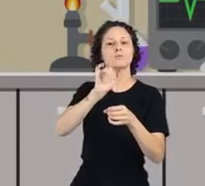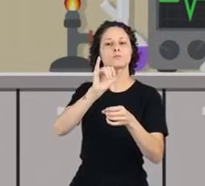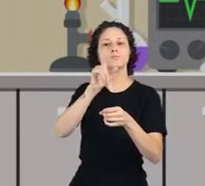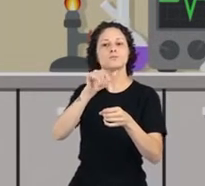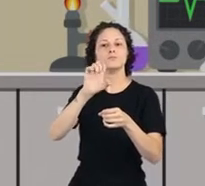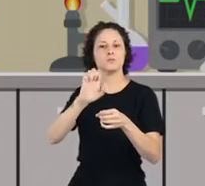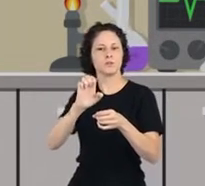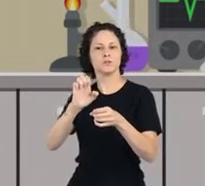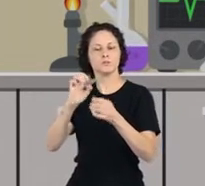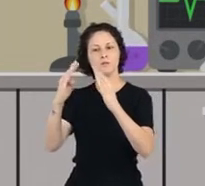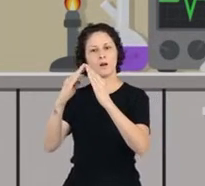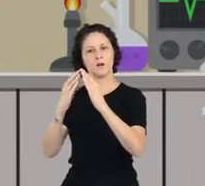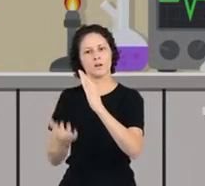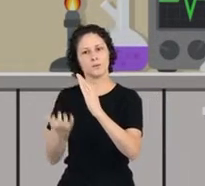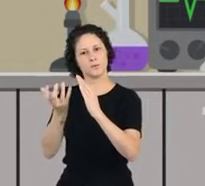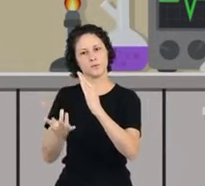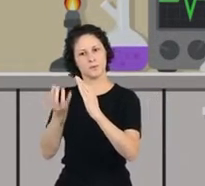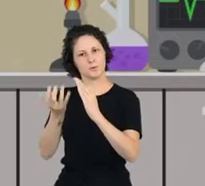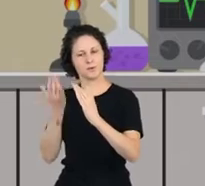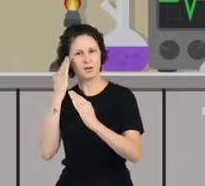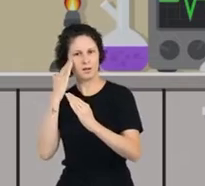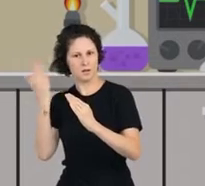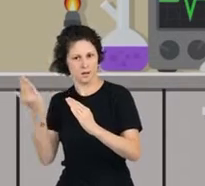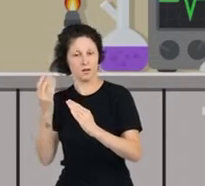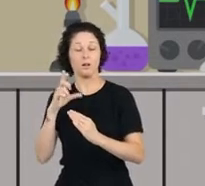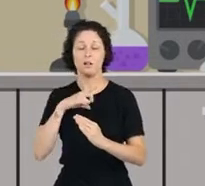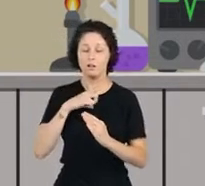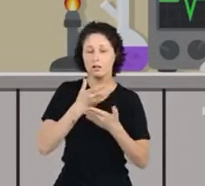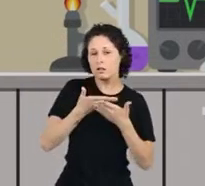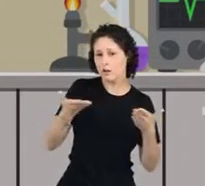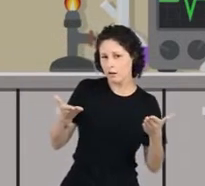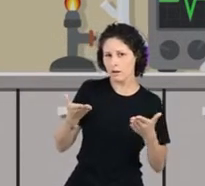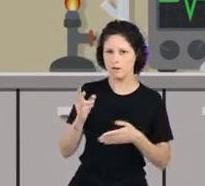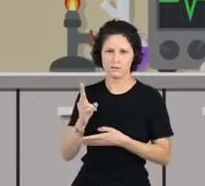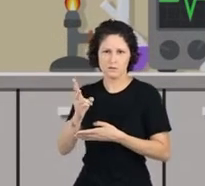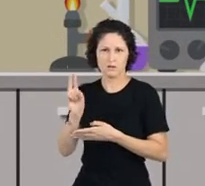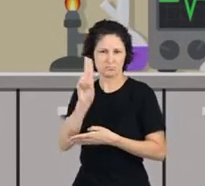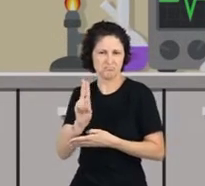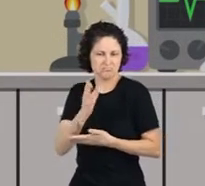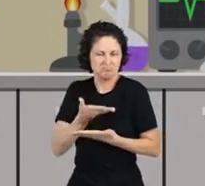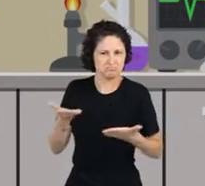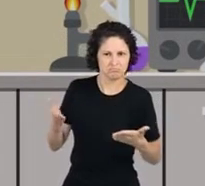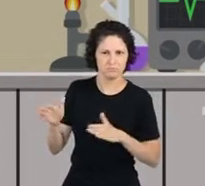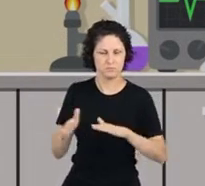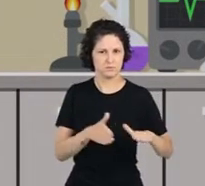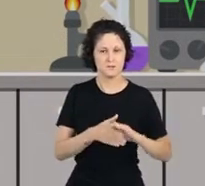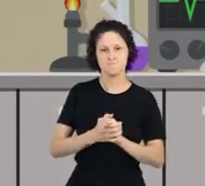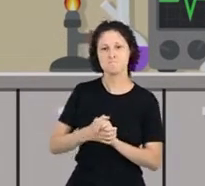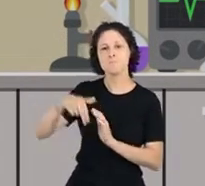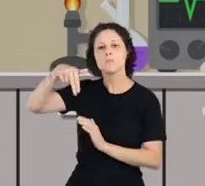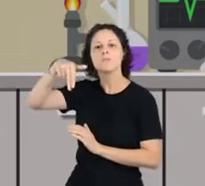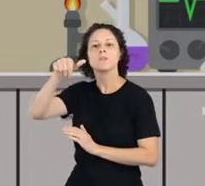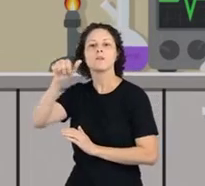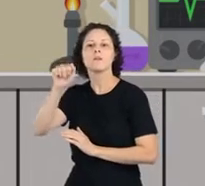entre tantos outros produtos. Um deles é a nafta, que é utilizado como matéria-prima para produzir vários tipos